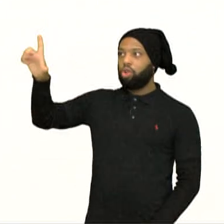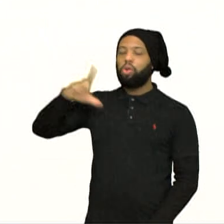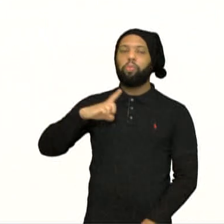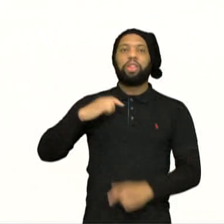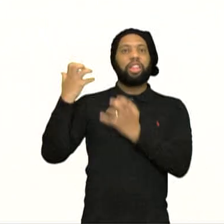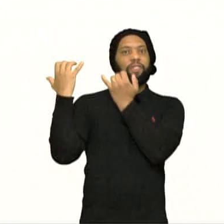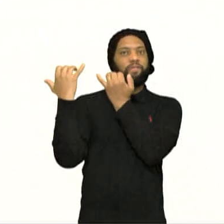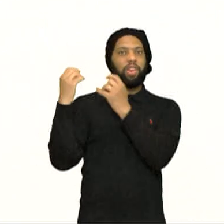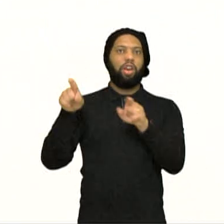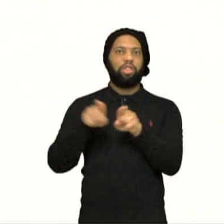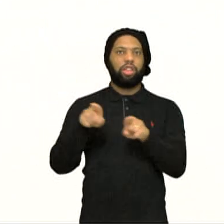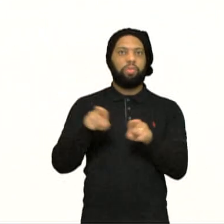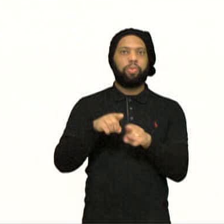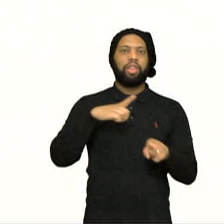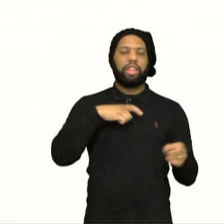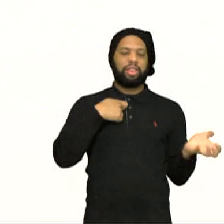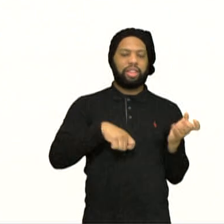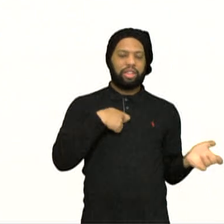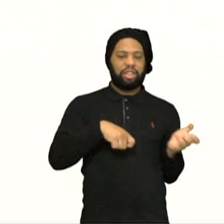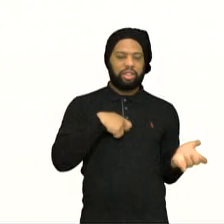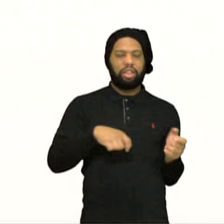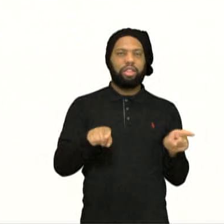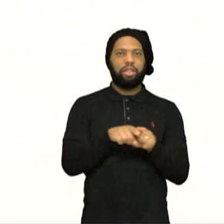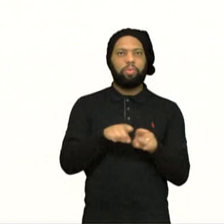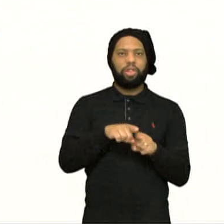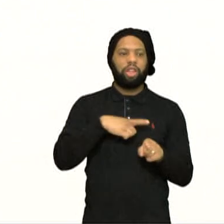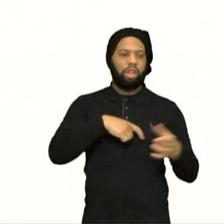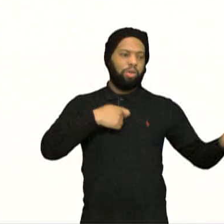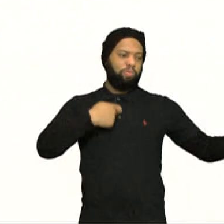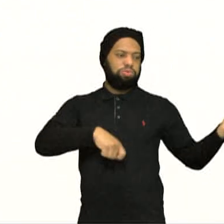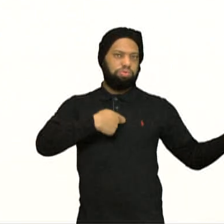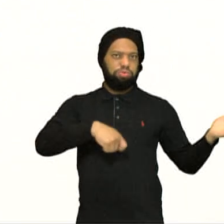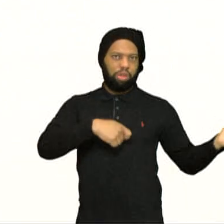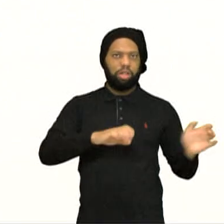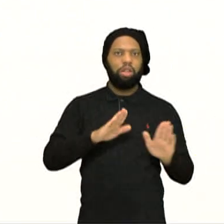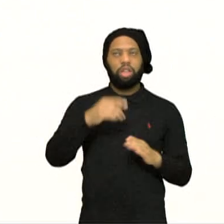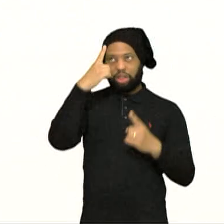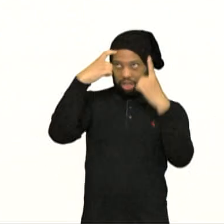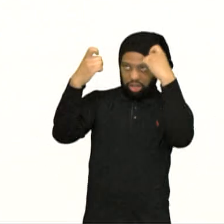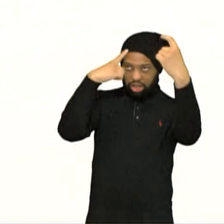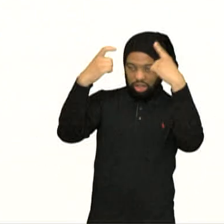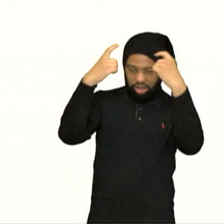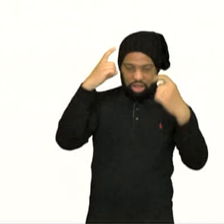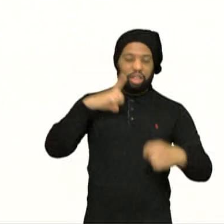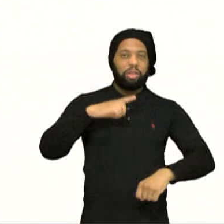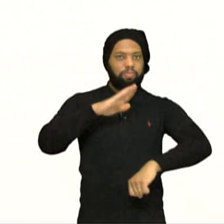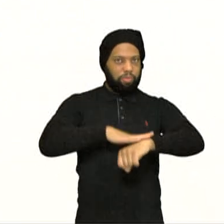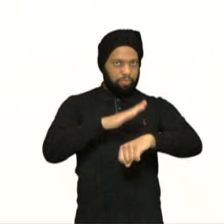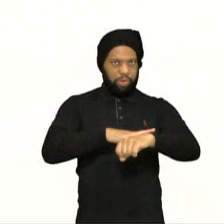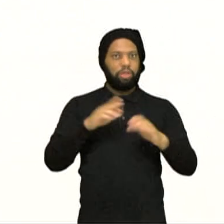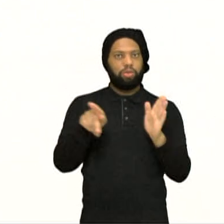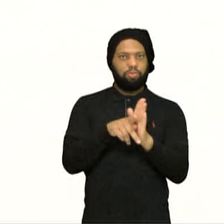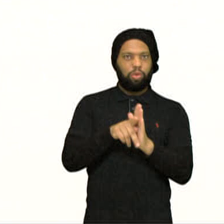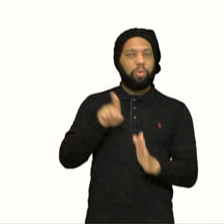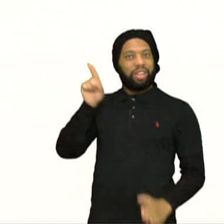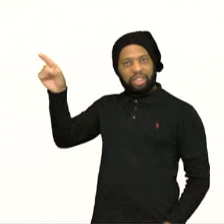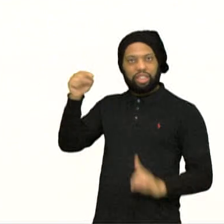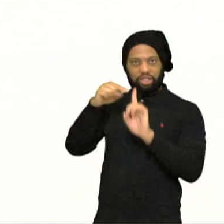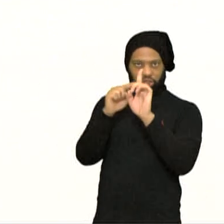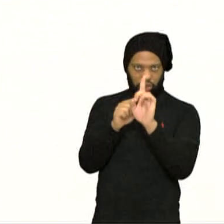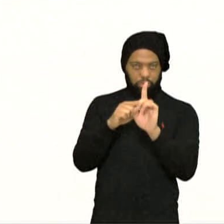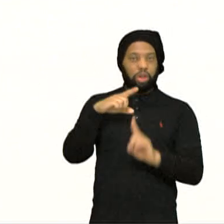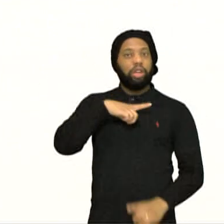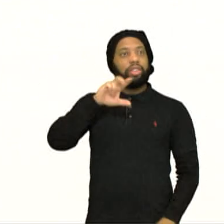tem cavaquinho e violão. A improvisação faz parte do choro, que desafia os que estão a bailar, representantes